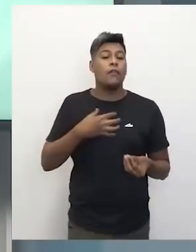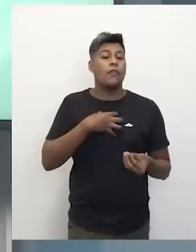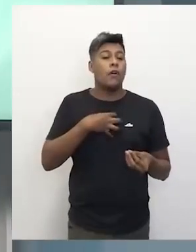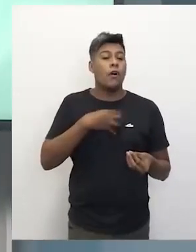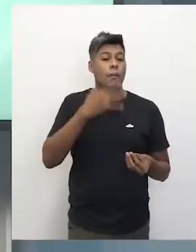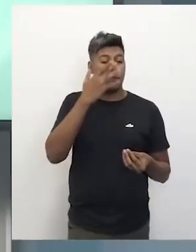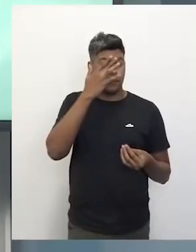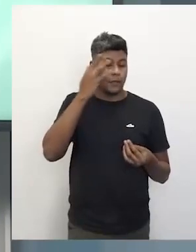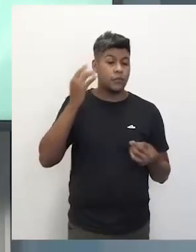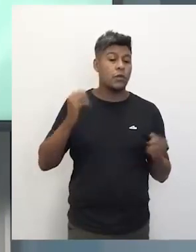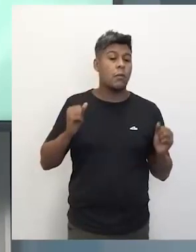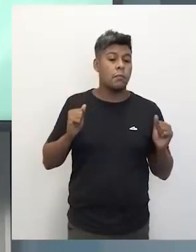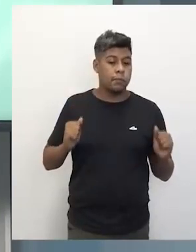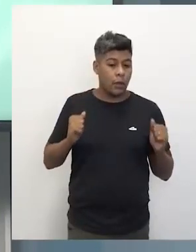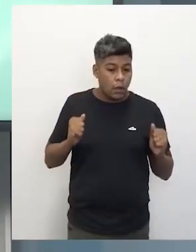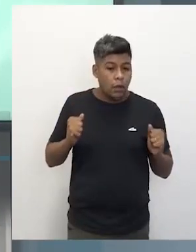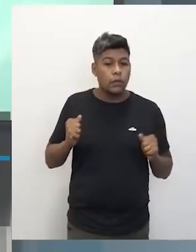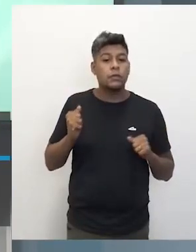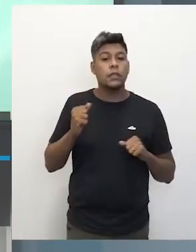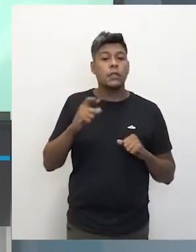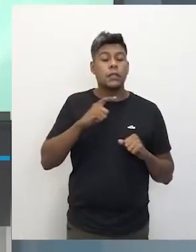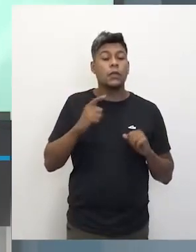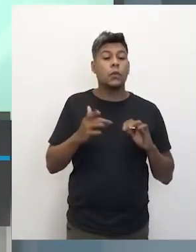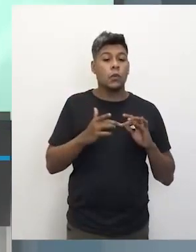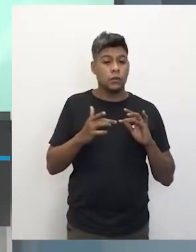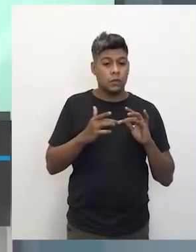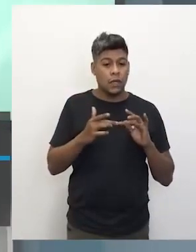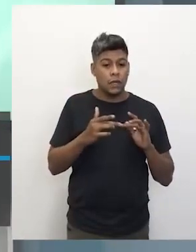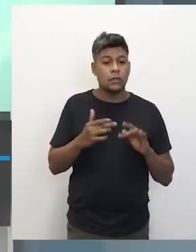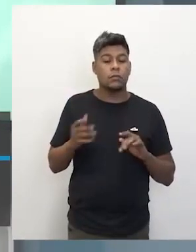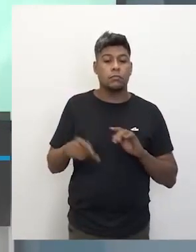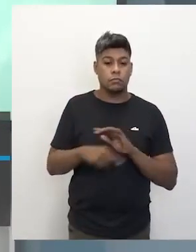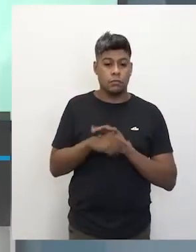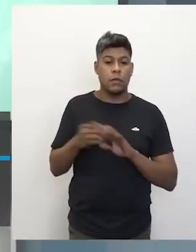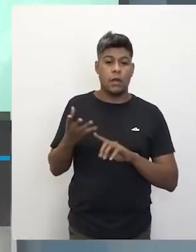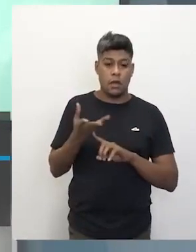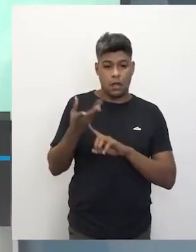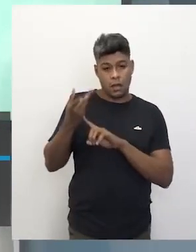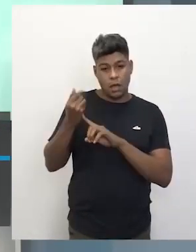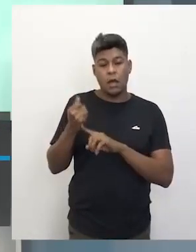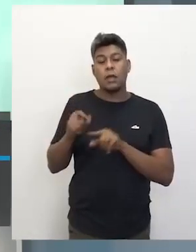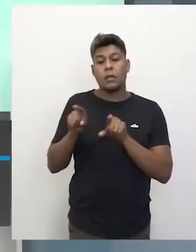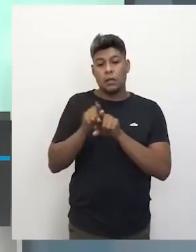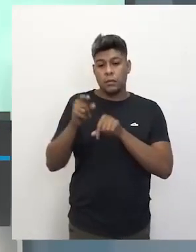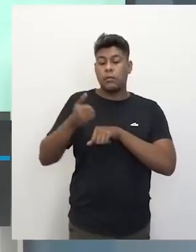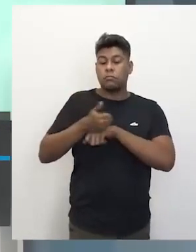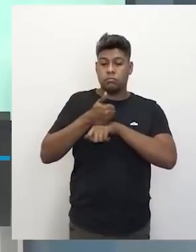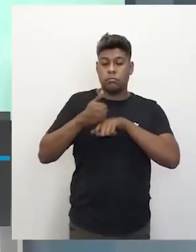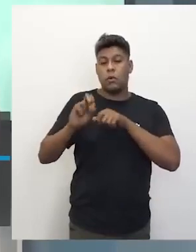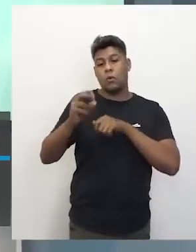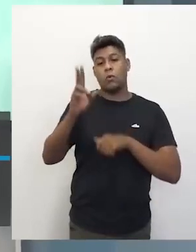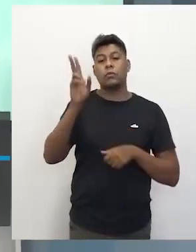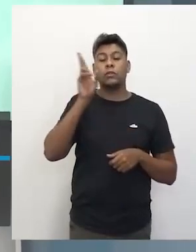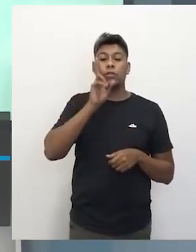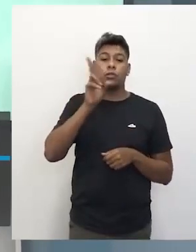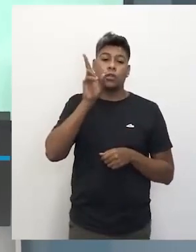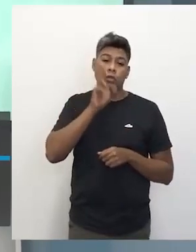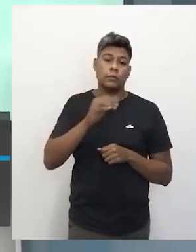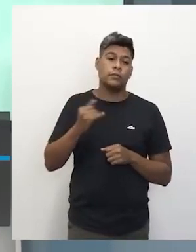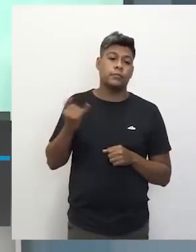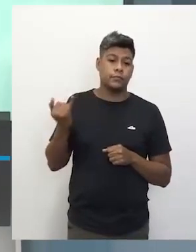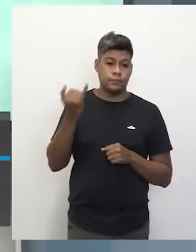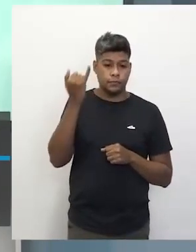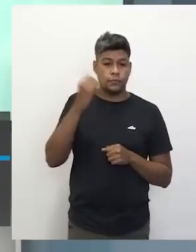pessoas possibilitar que essas pessoas tenham um contato maior tanto com as obras quanto com o próprio artista ou pelo menos com a história dele, né? Isso é